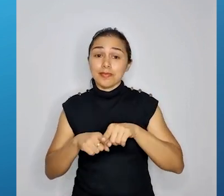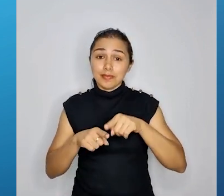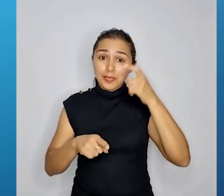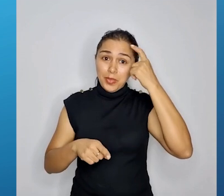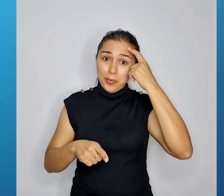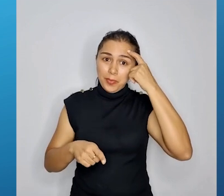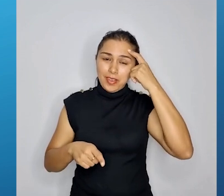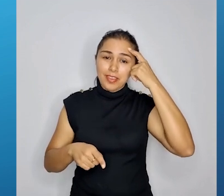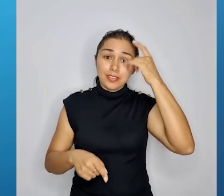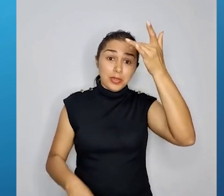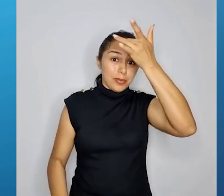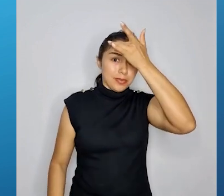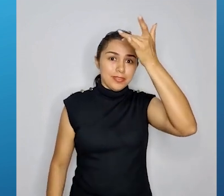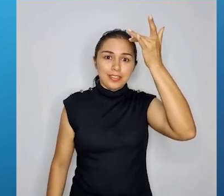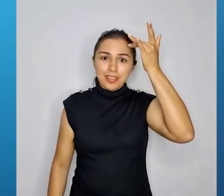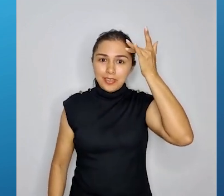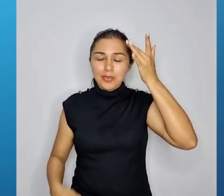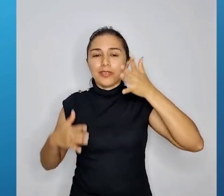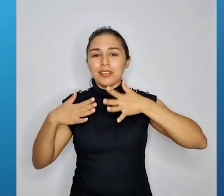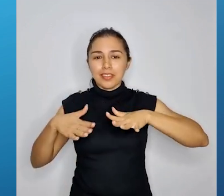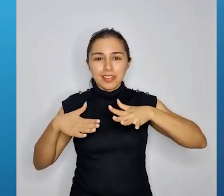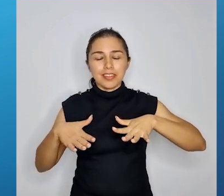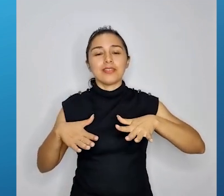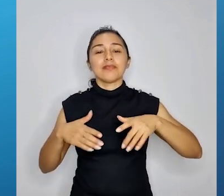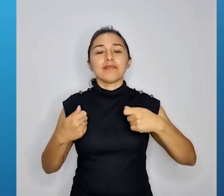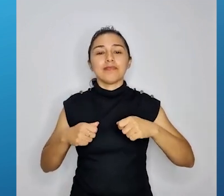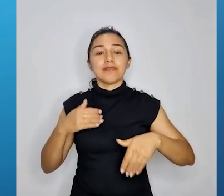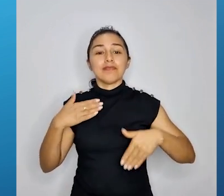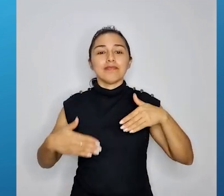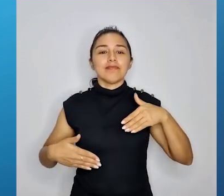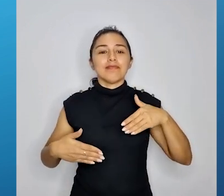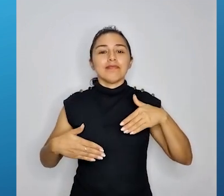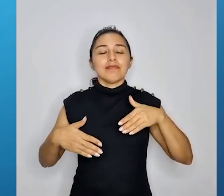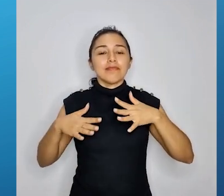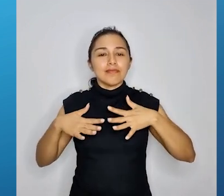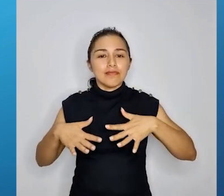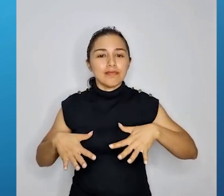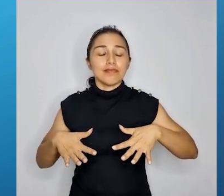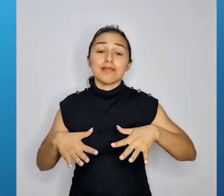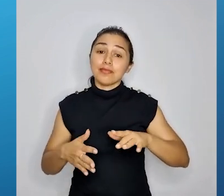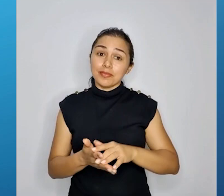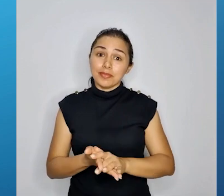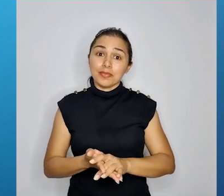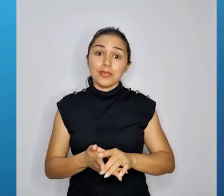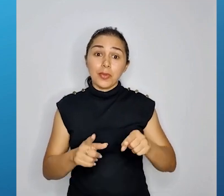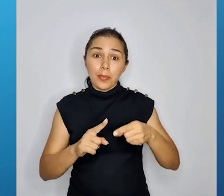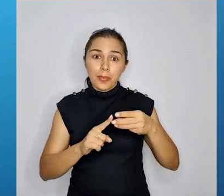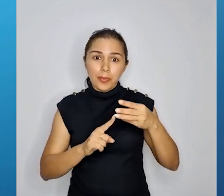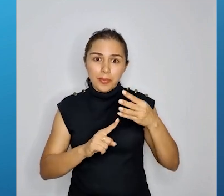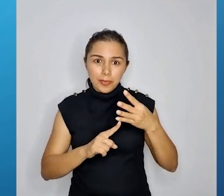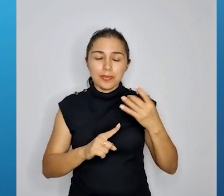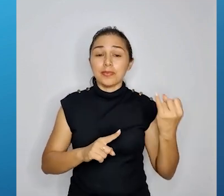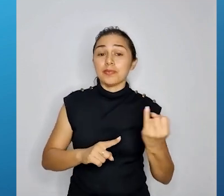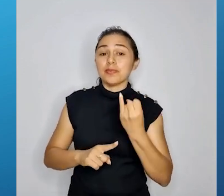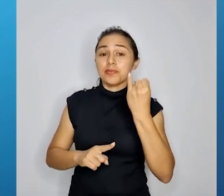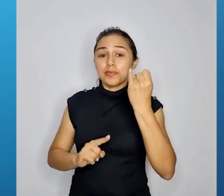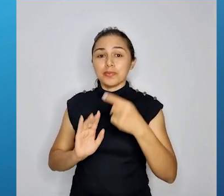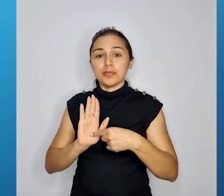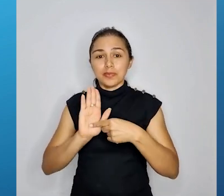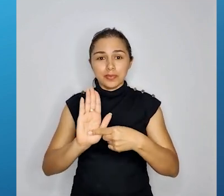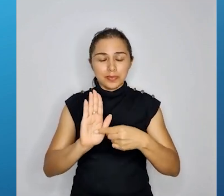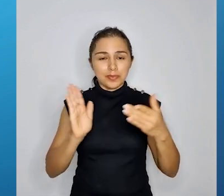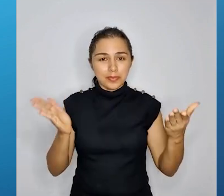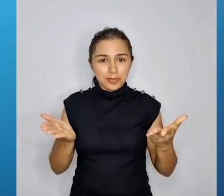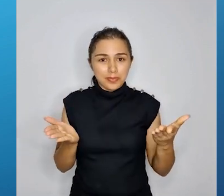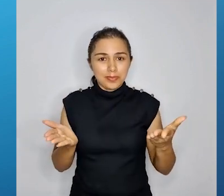mentalmente, né? Como ter um descanso necessário para o meu corpo. Então esses foram os pontos abordados na nossa aula de